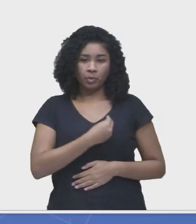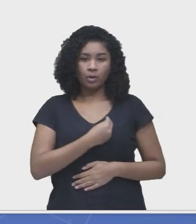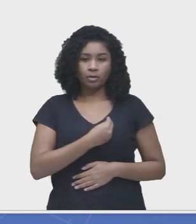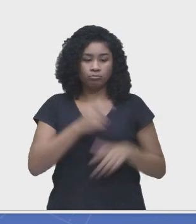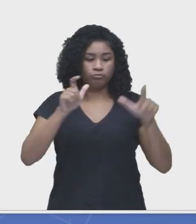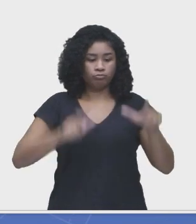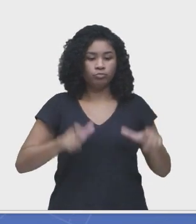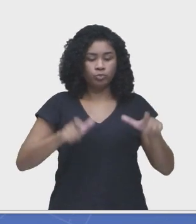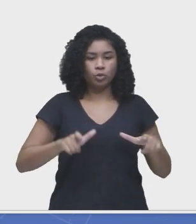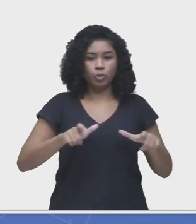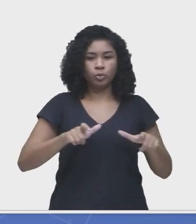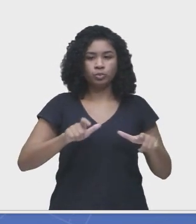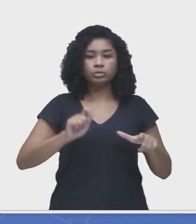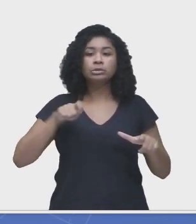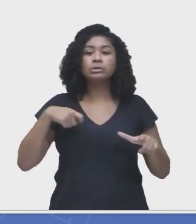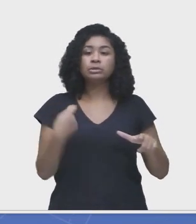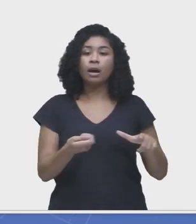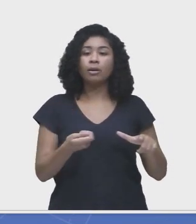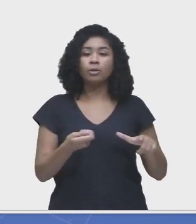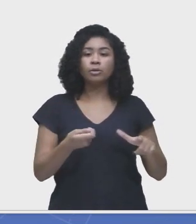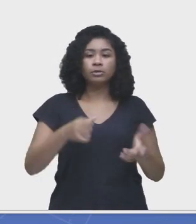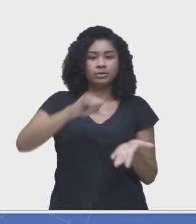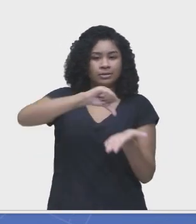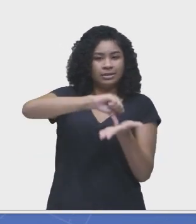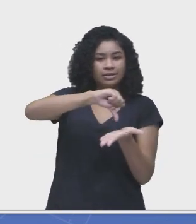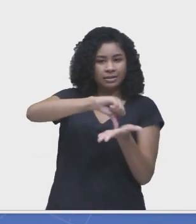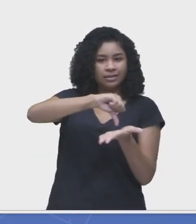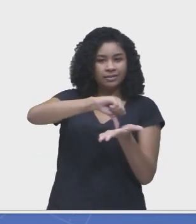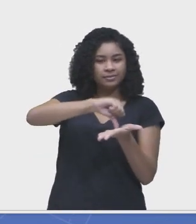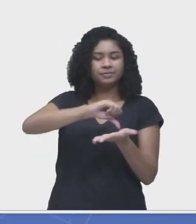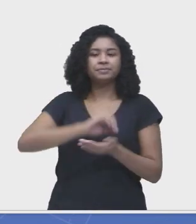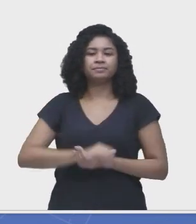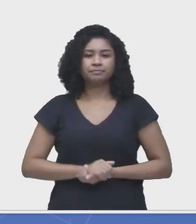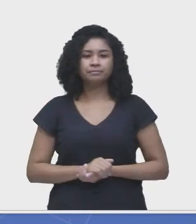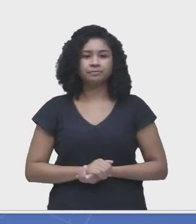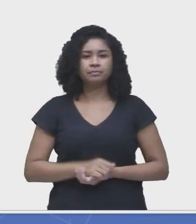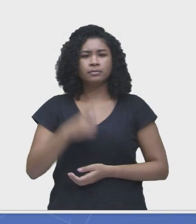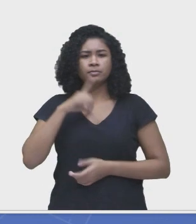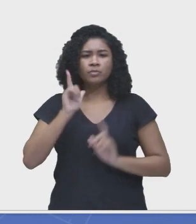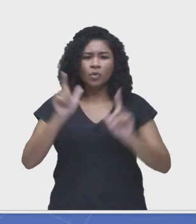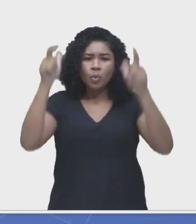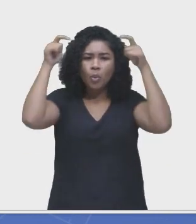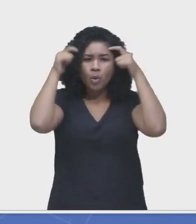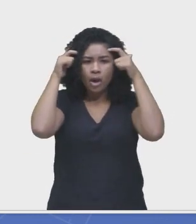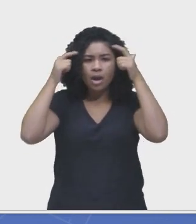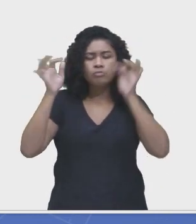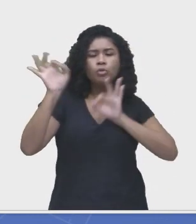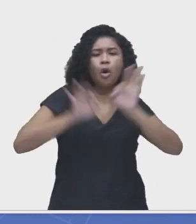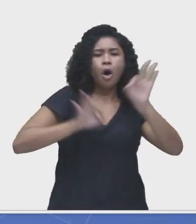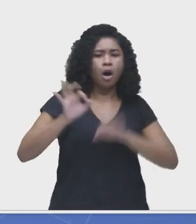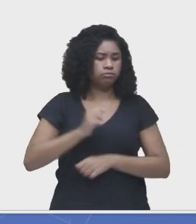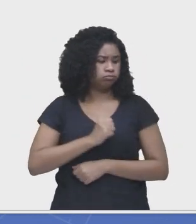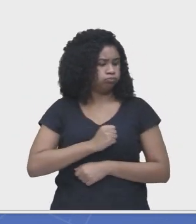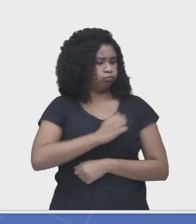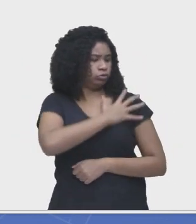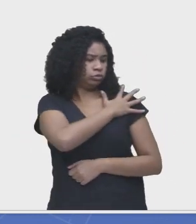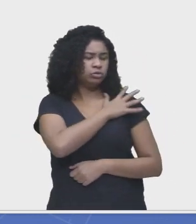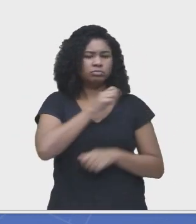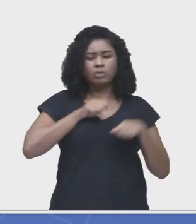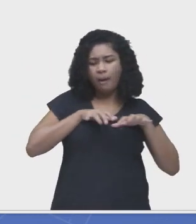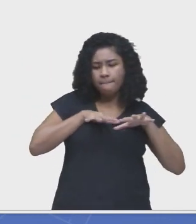rei Ciro, chamado de O Grande, tá bom? Organizou o exército e venceu os medos, conquistando a Ásia Menor e